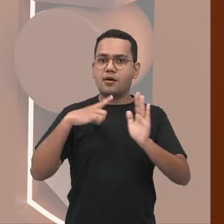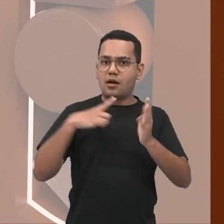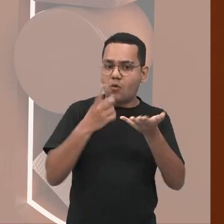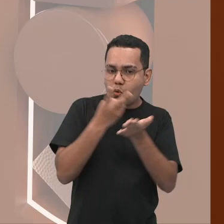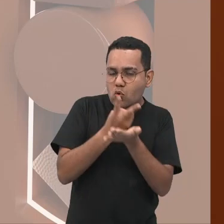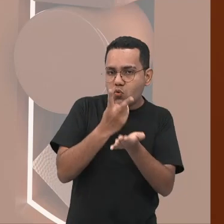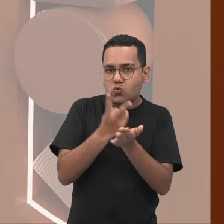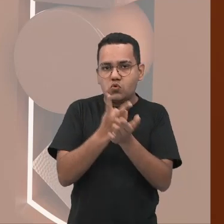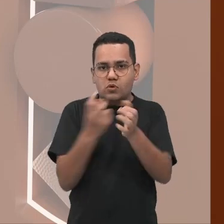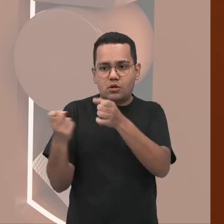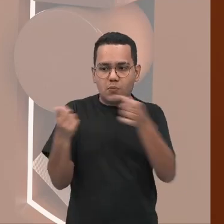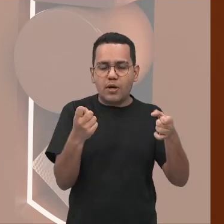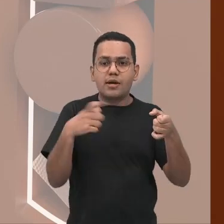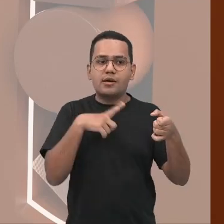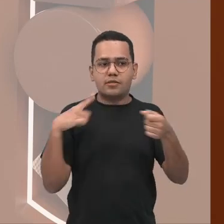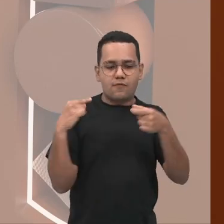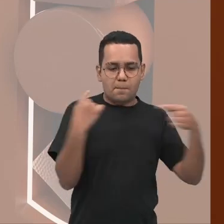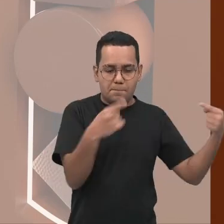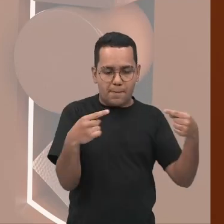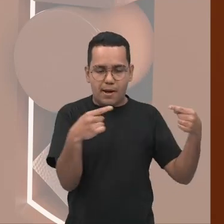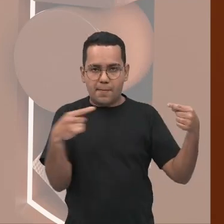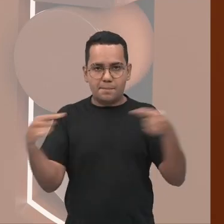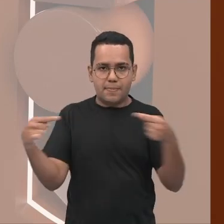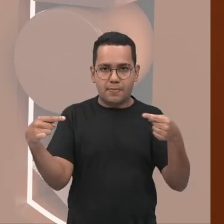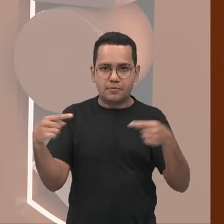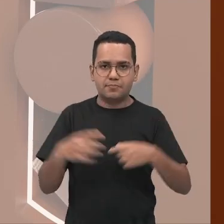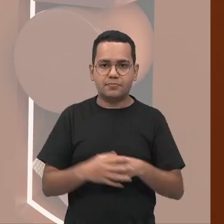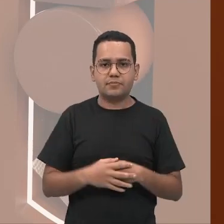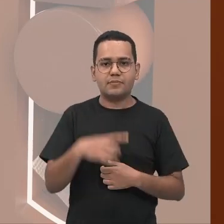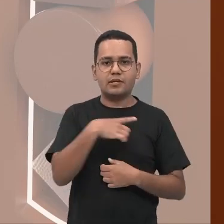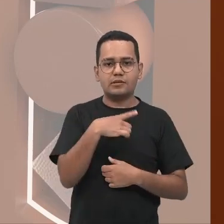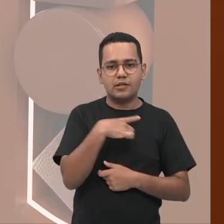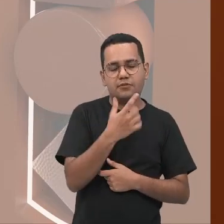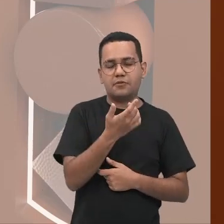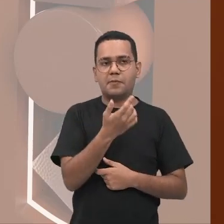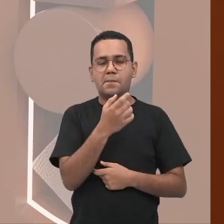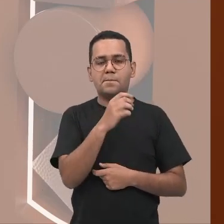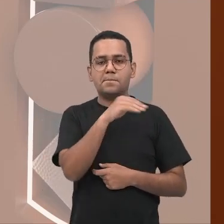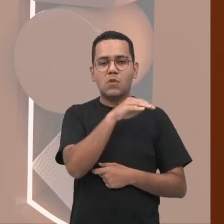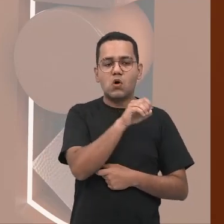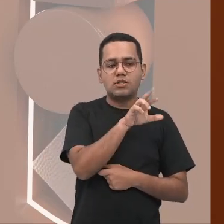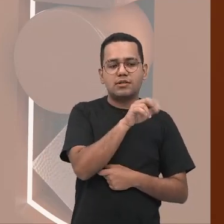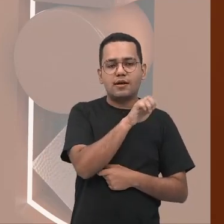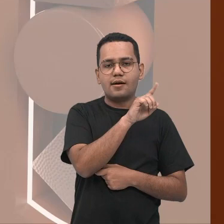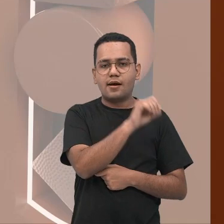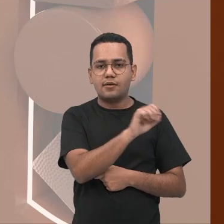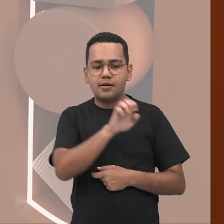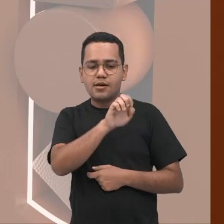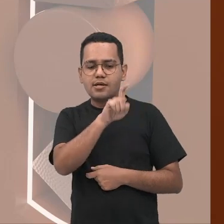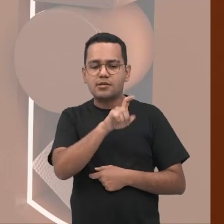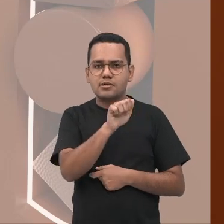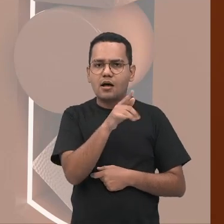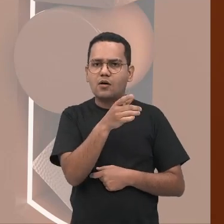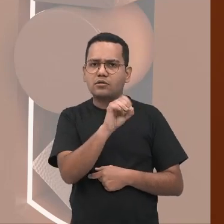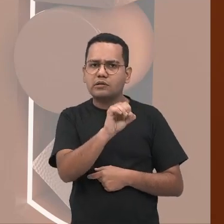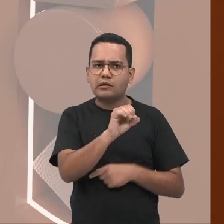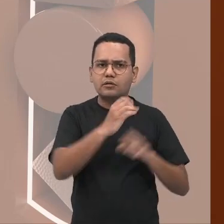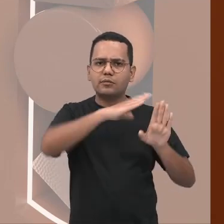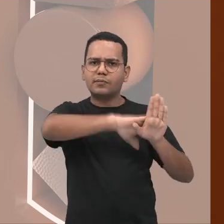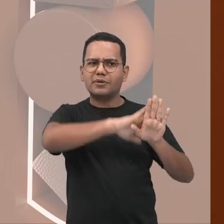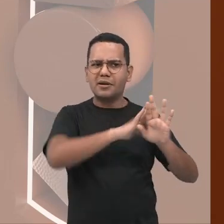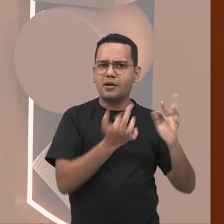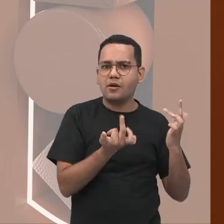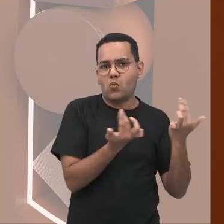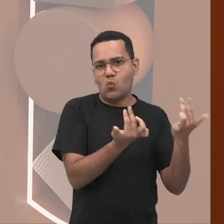vão brigar entre si. Tanto os moderados como os exaltados, eles têm as mesmas ideologias, eles querem apenas